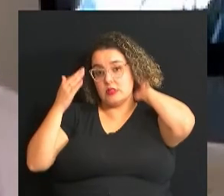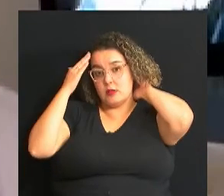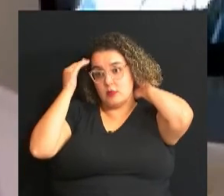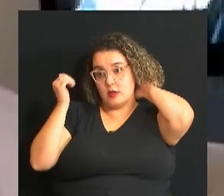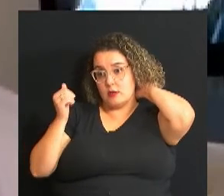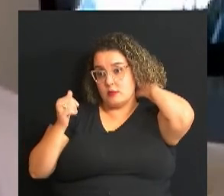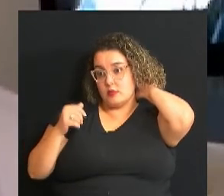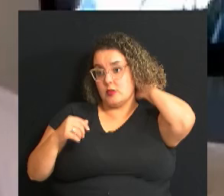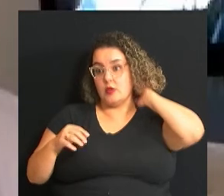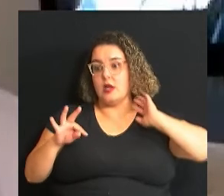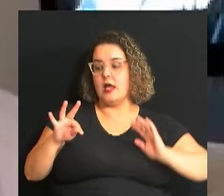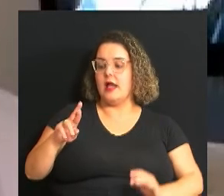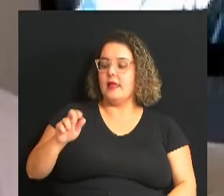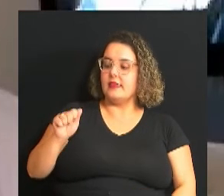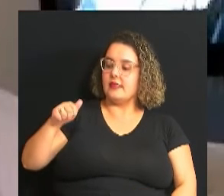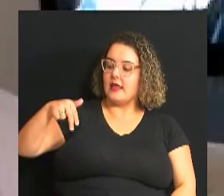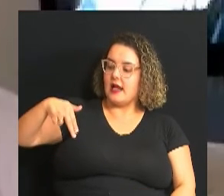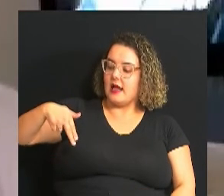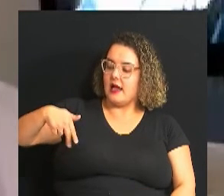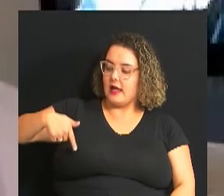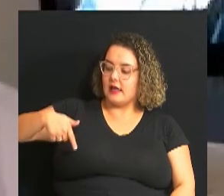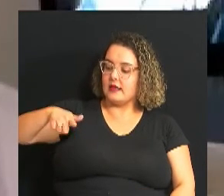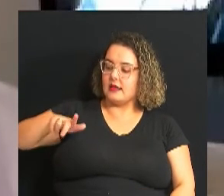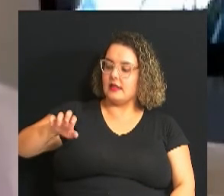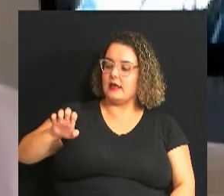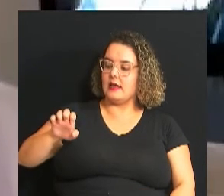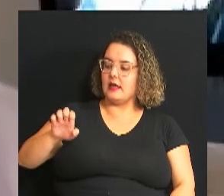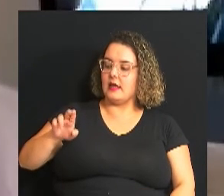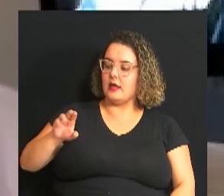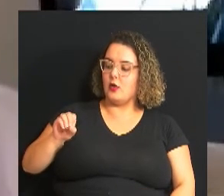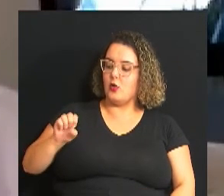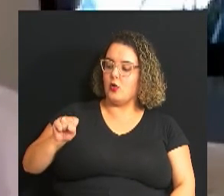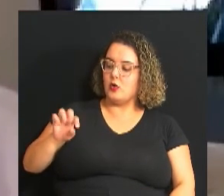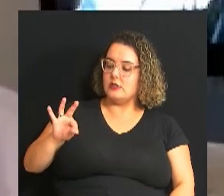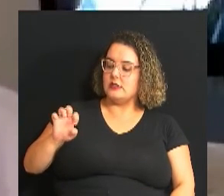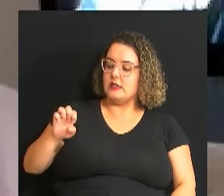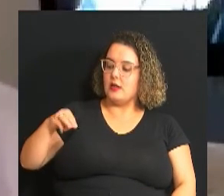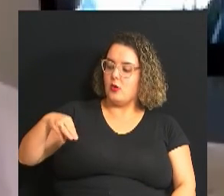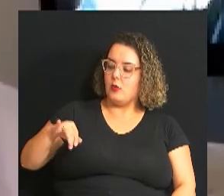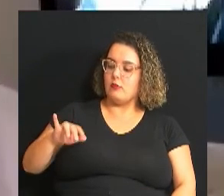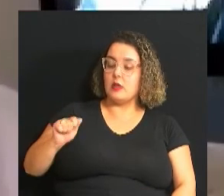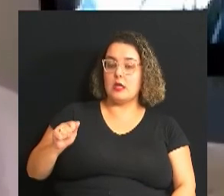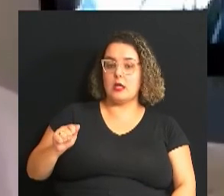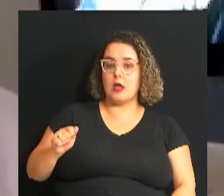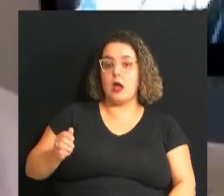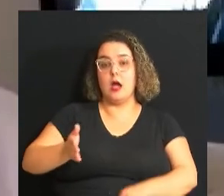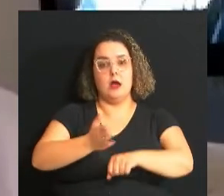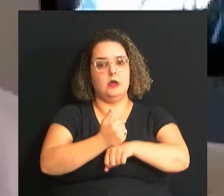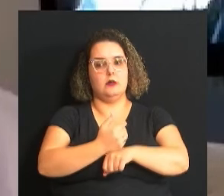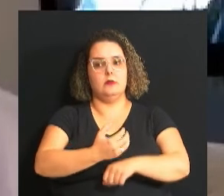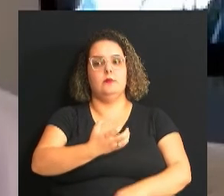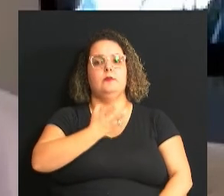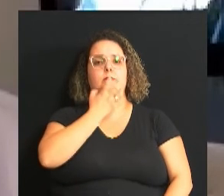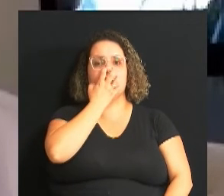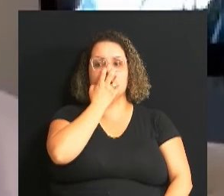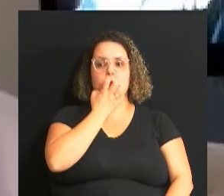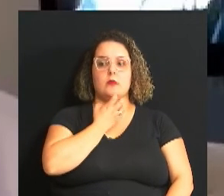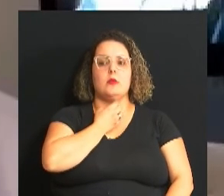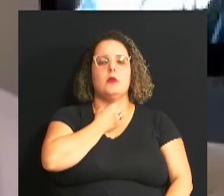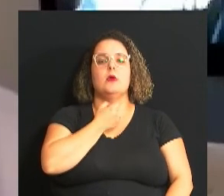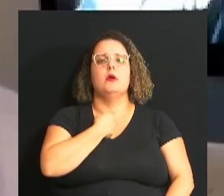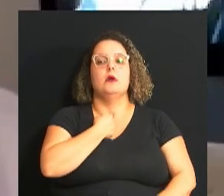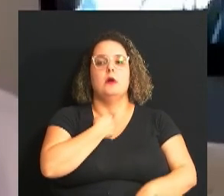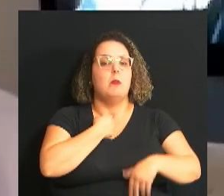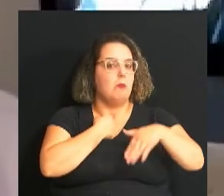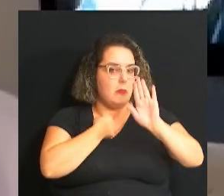uma traqueostomia precoce. Se você entubou a pessoa e você acha que ela vai ficar mais de 14 dias